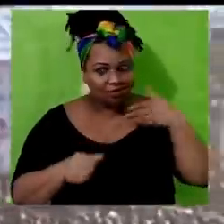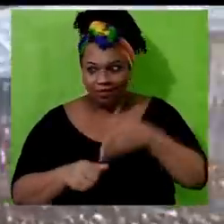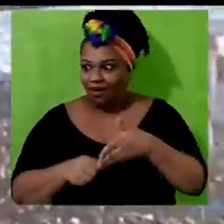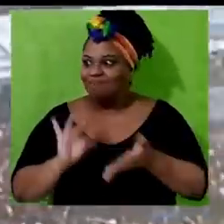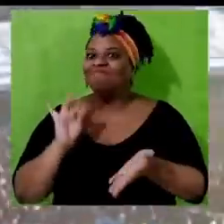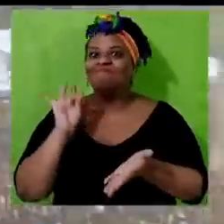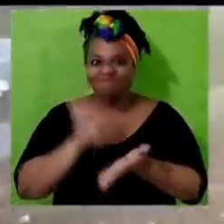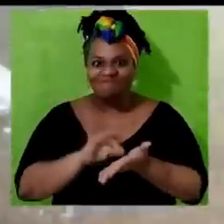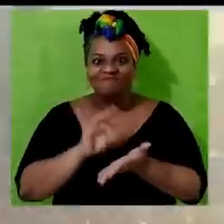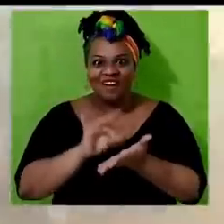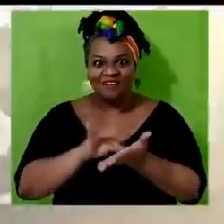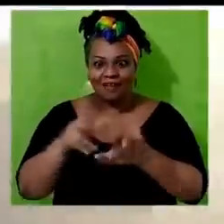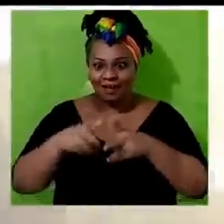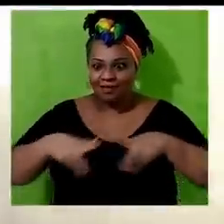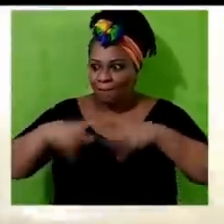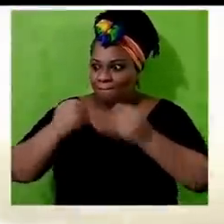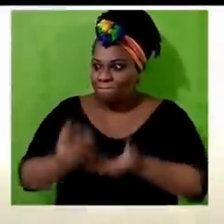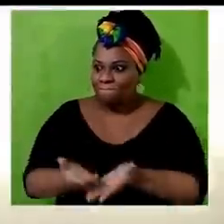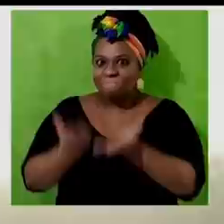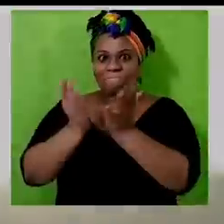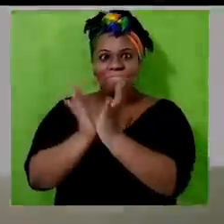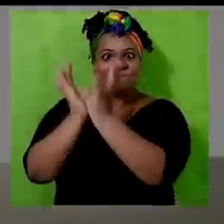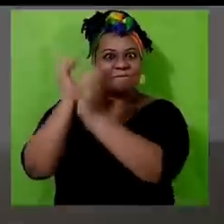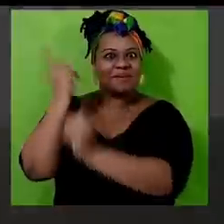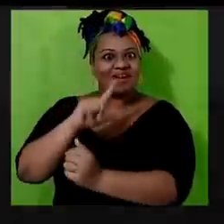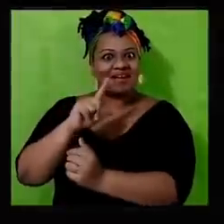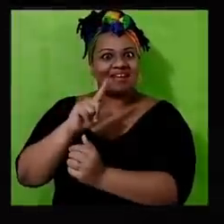lá incrível, um prêmio de verdade.